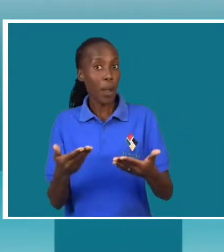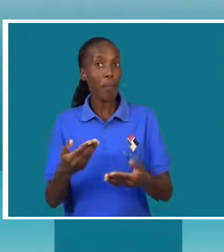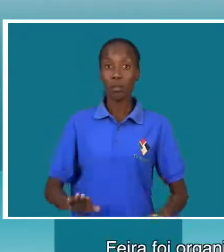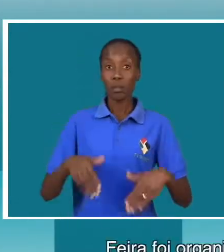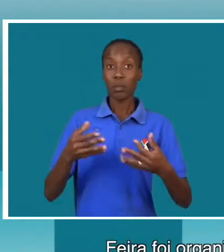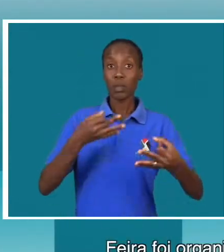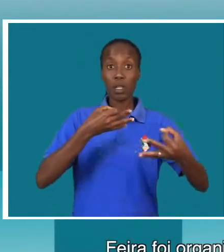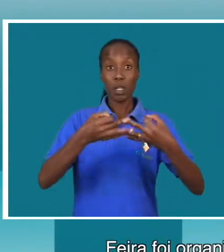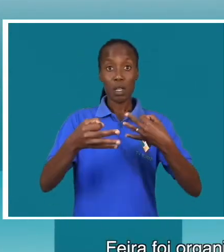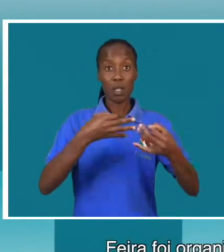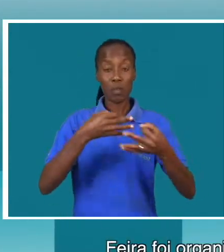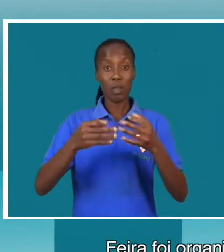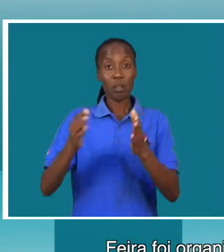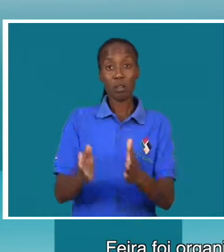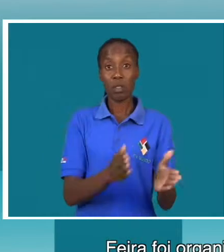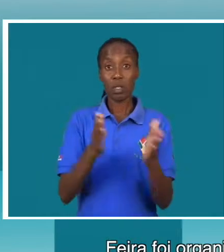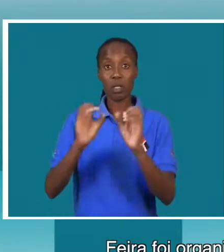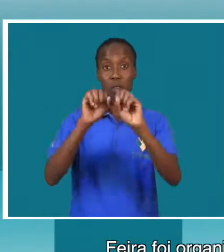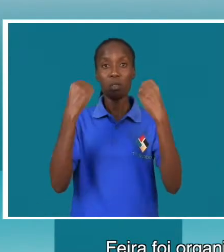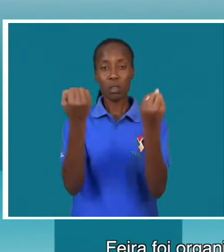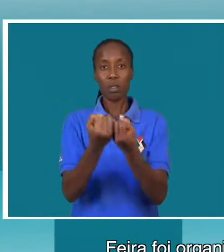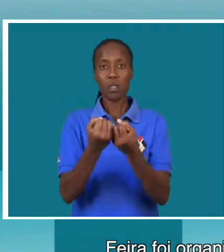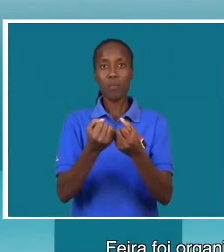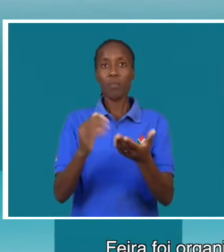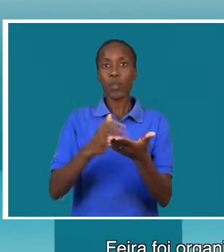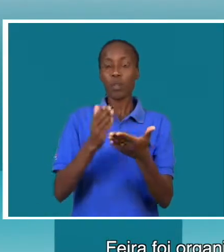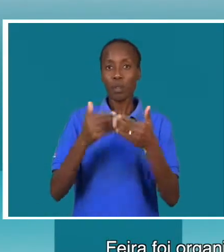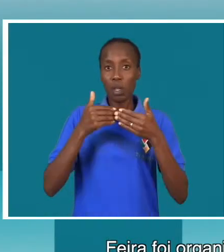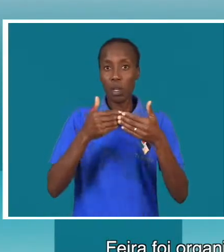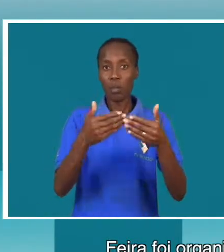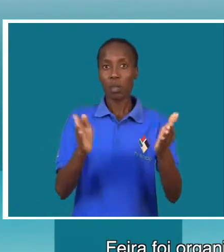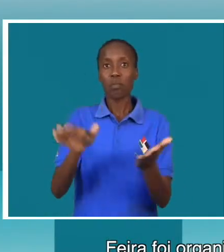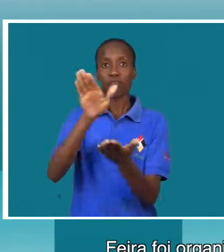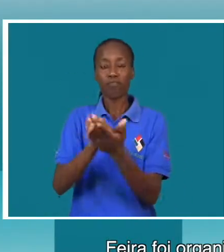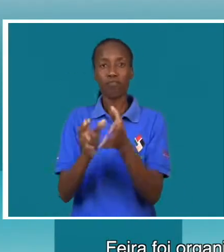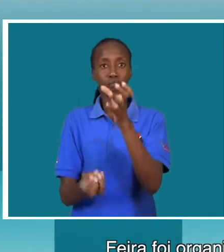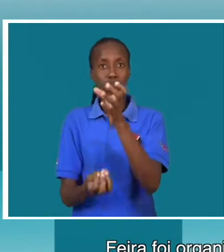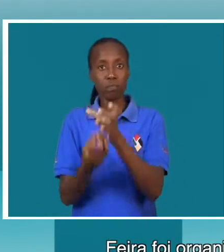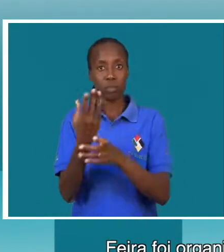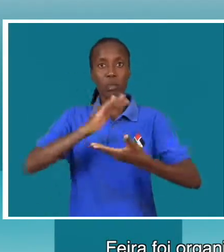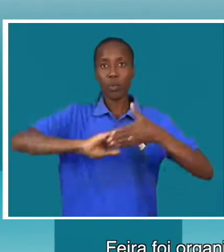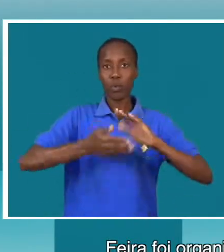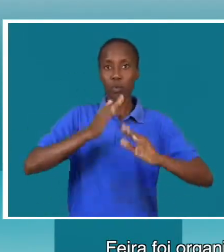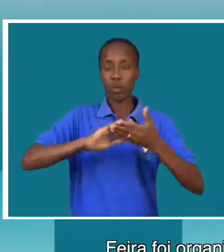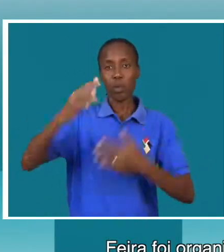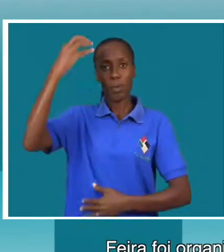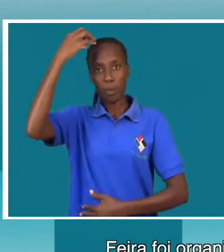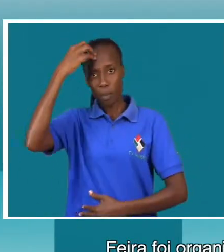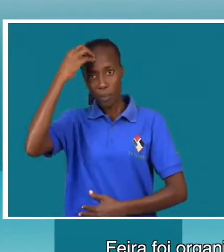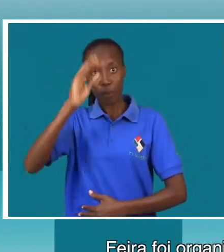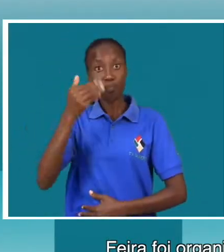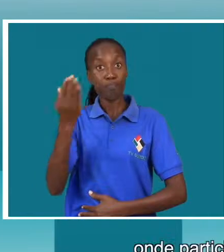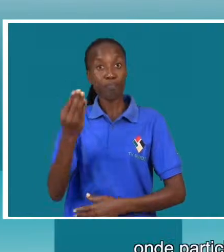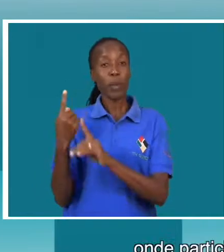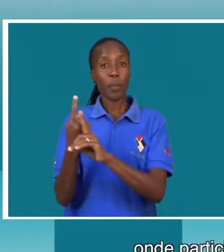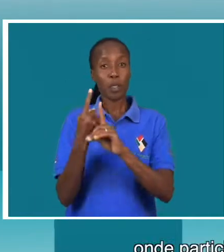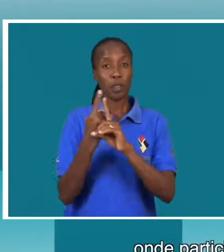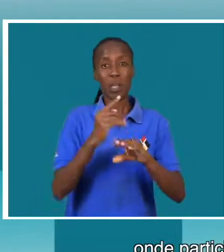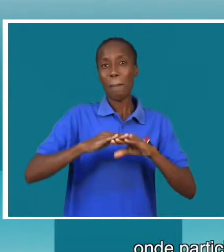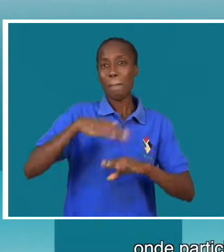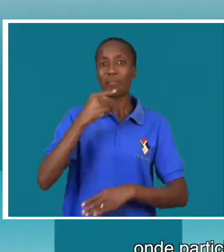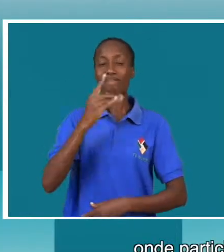A feira foi organizada pela Associação do Livro Aberto e teve lugar no Jardim dos Professores, em Maputo, onde